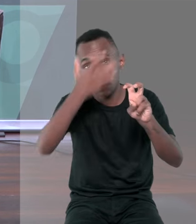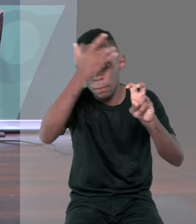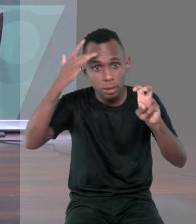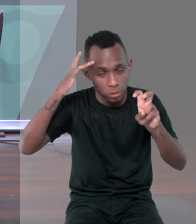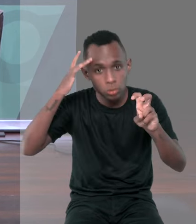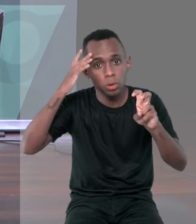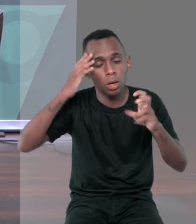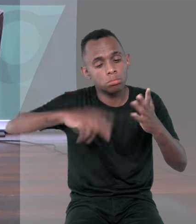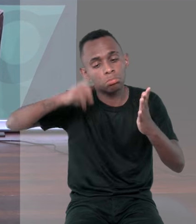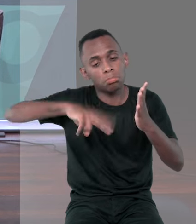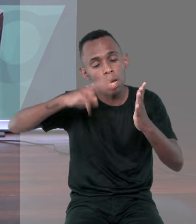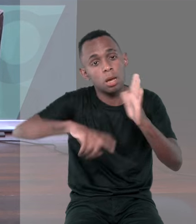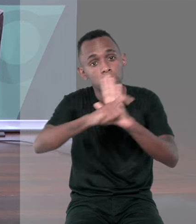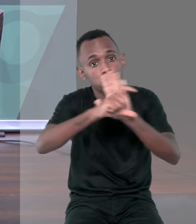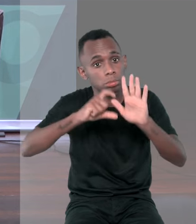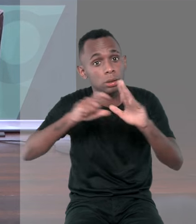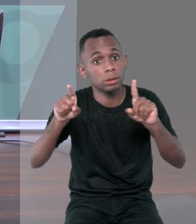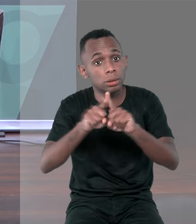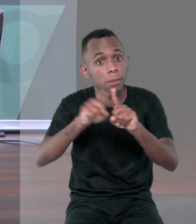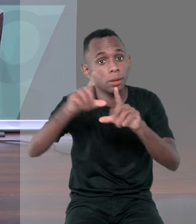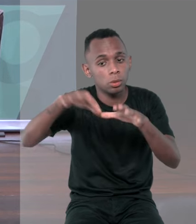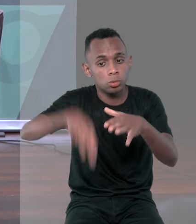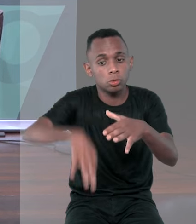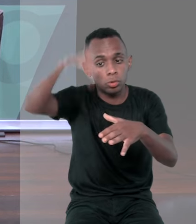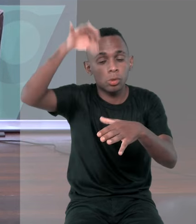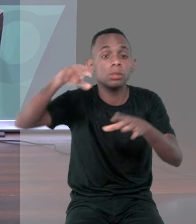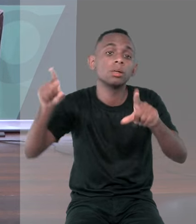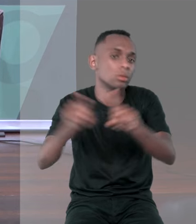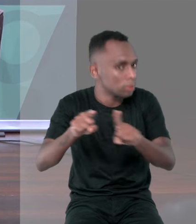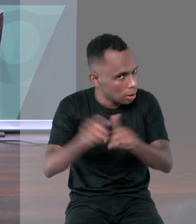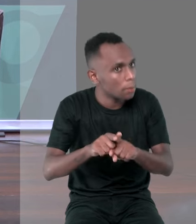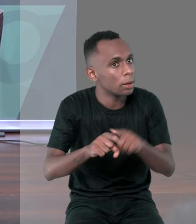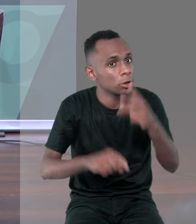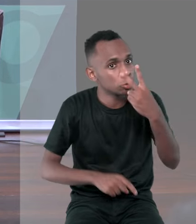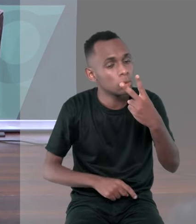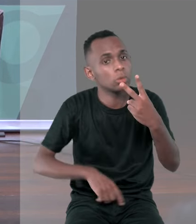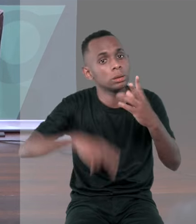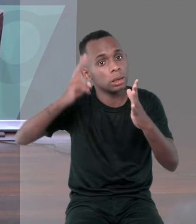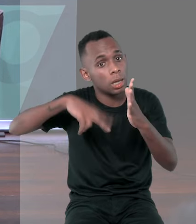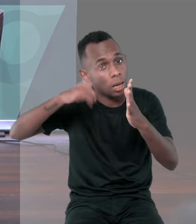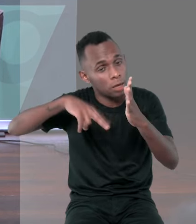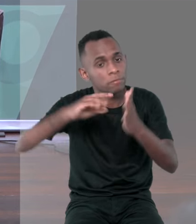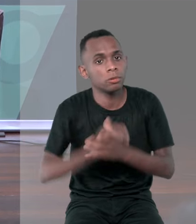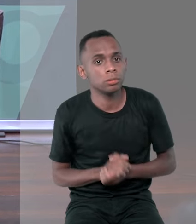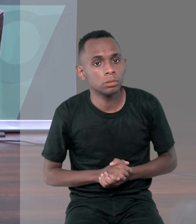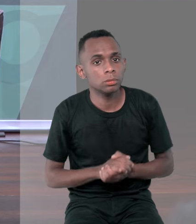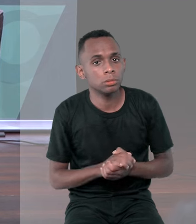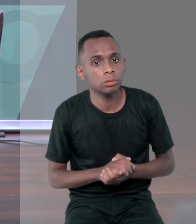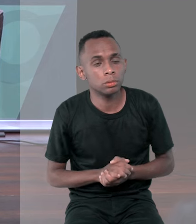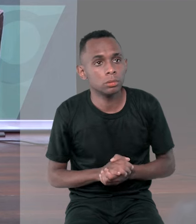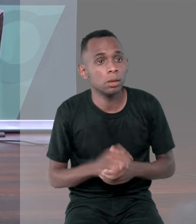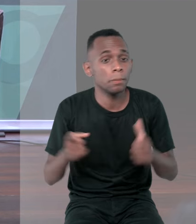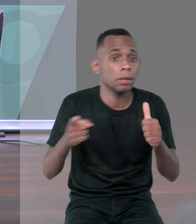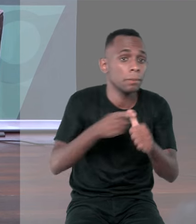os trechos aqui, e temos o sorteio também, não é isso, Jefferson? De 2 livros. A gente faz o